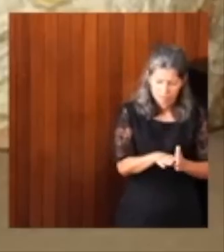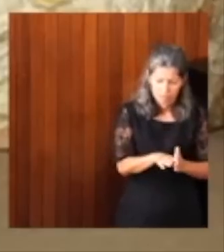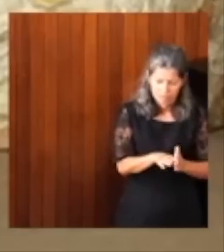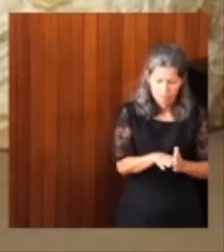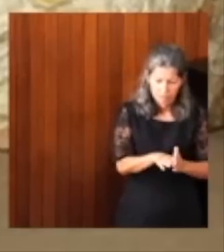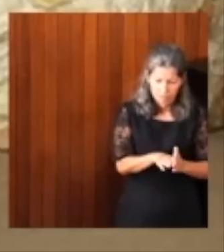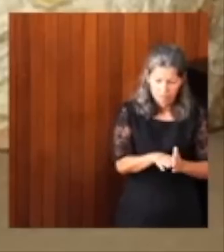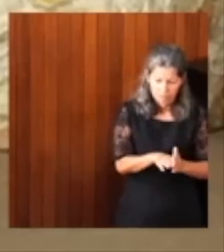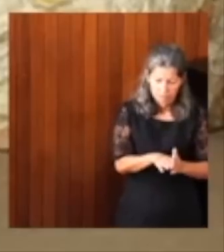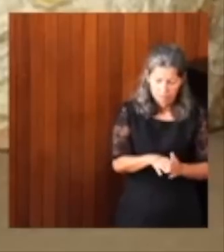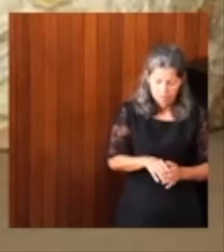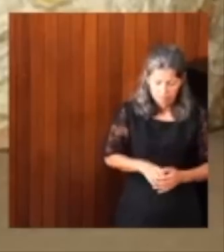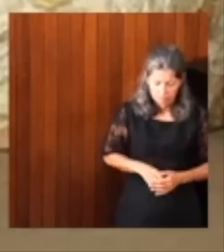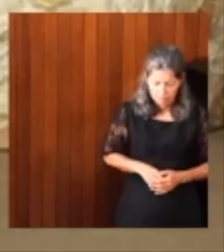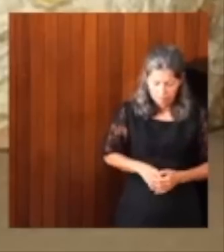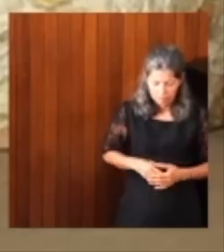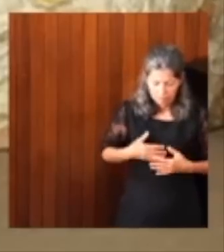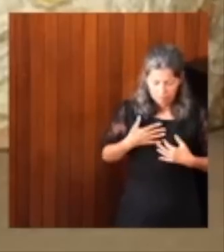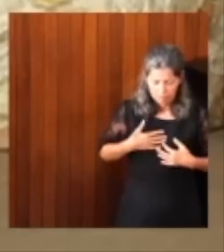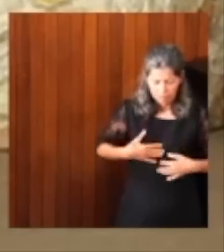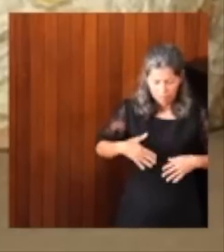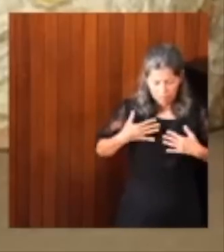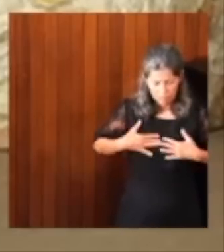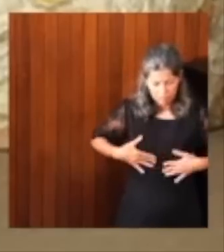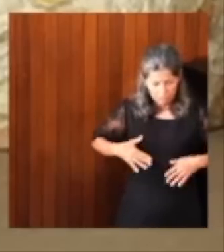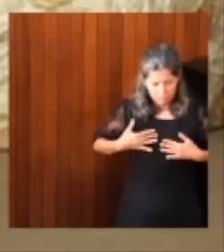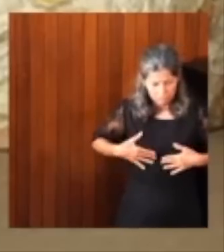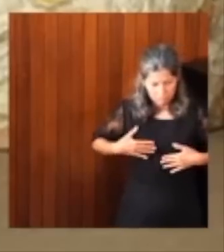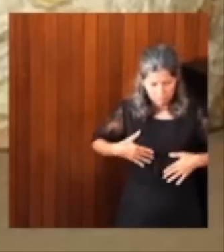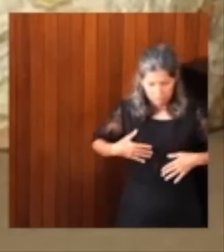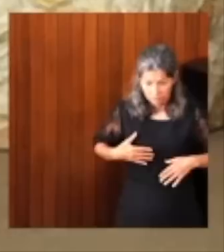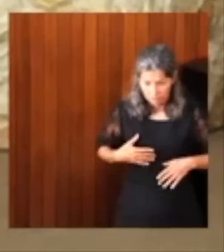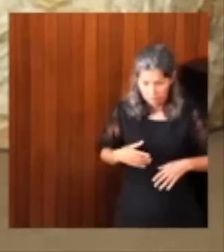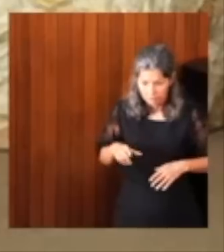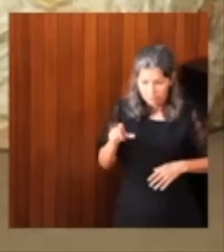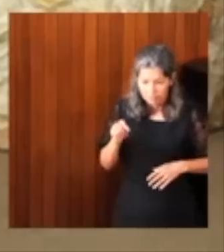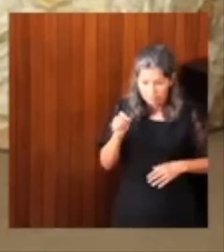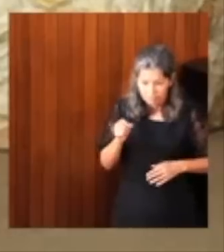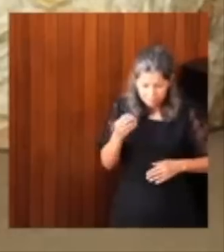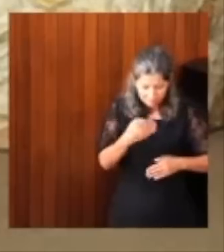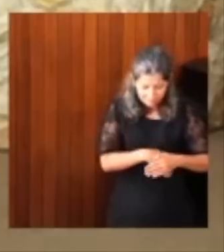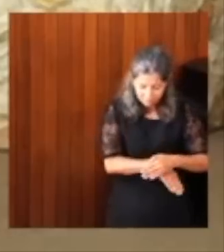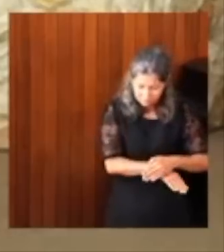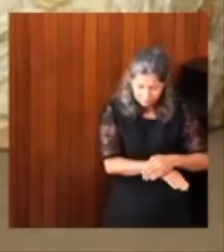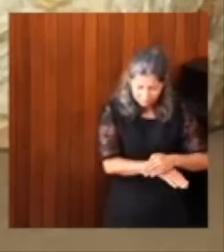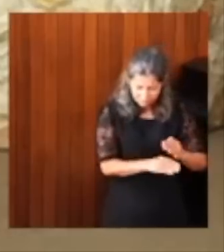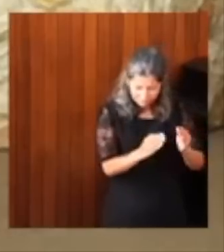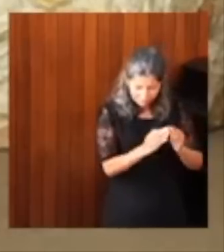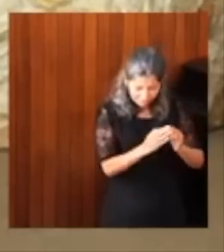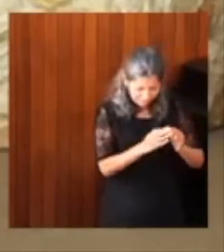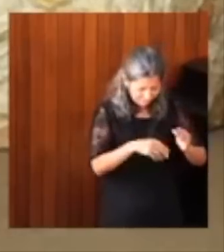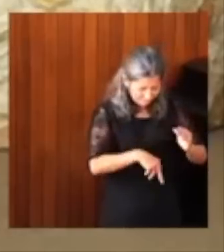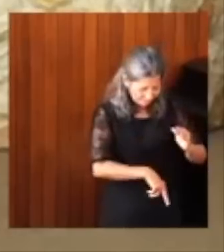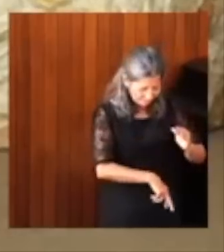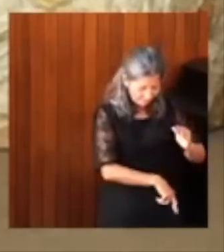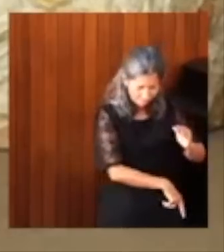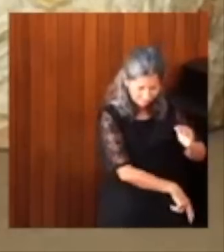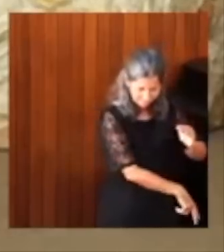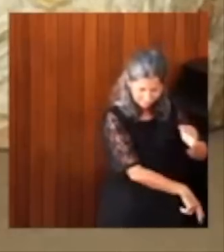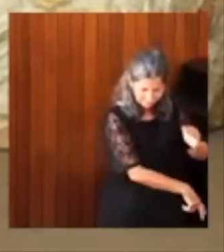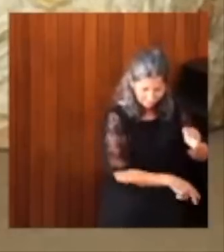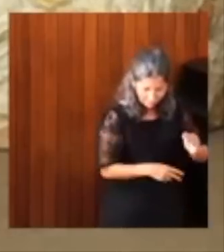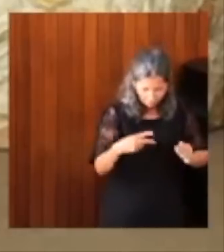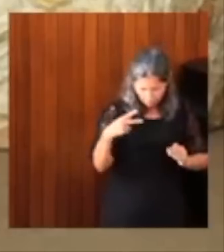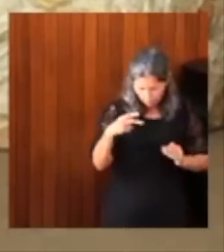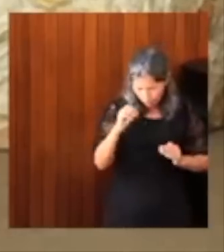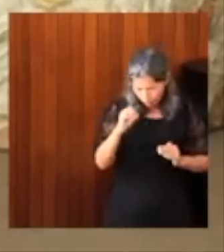eu me recriminei, porque eu tinha escolhido morar no porão, sozinho. Estava apavorado em descer a escada sozinho ainda. Entrei no